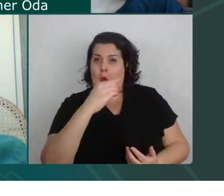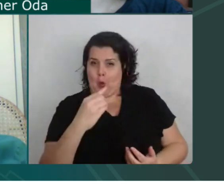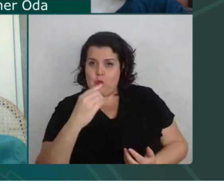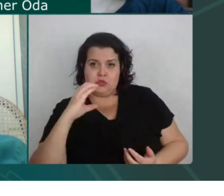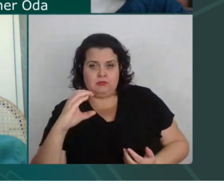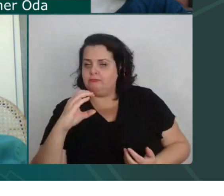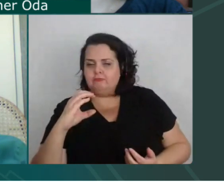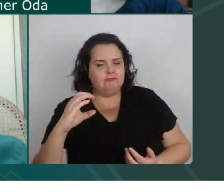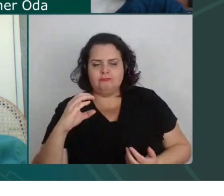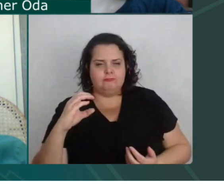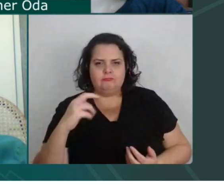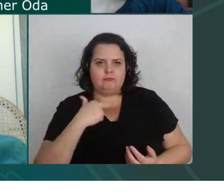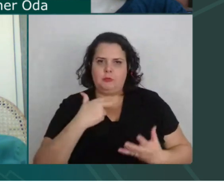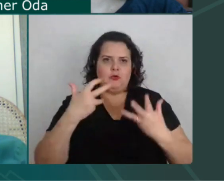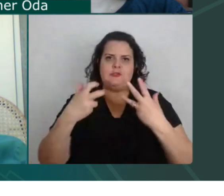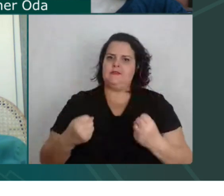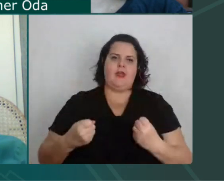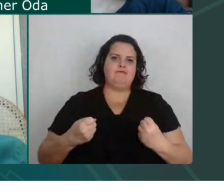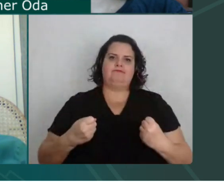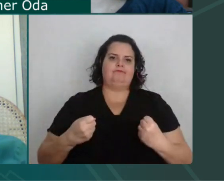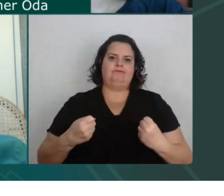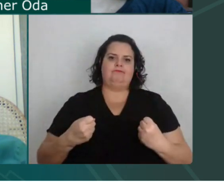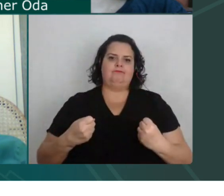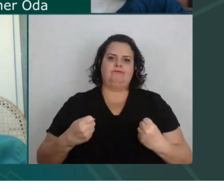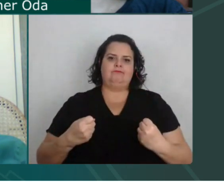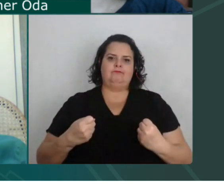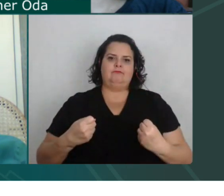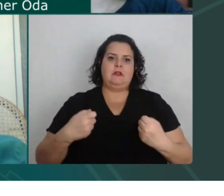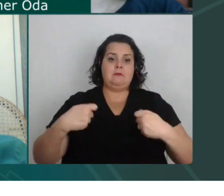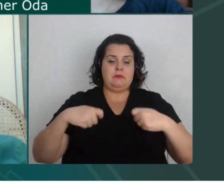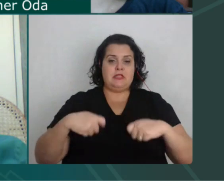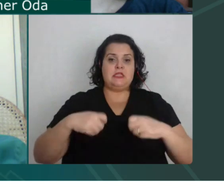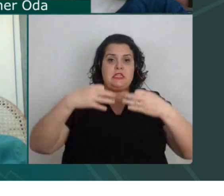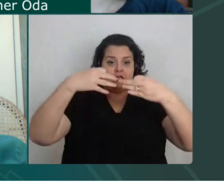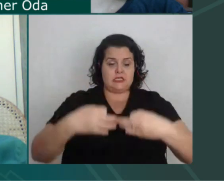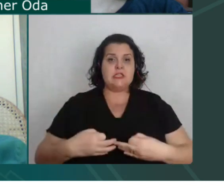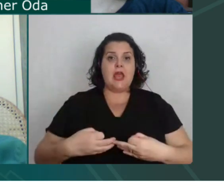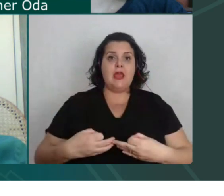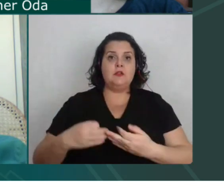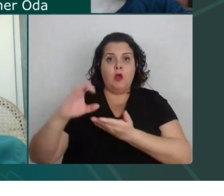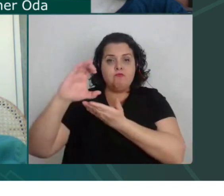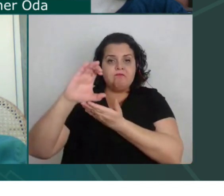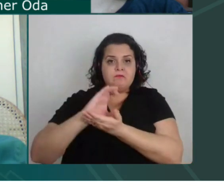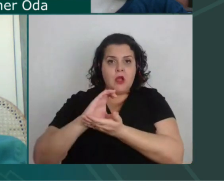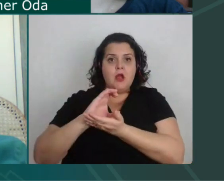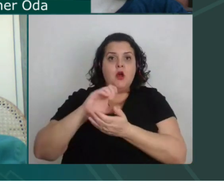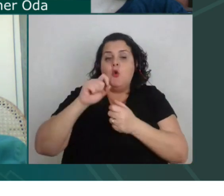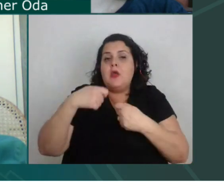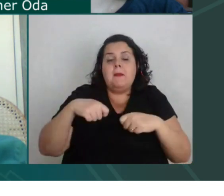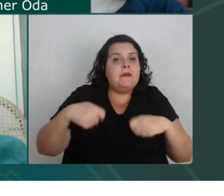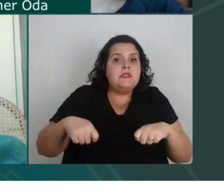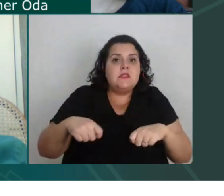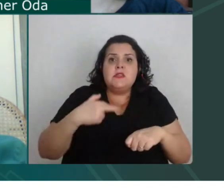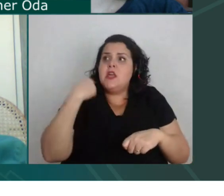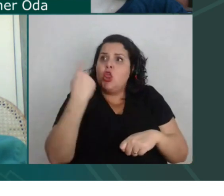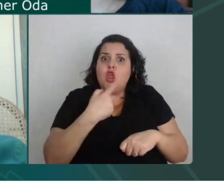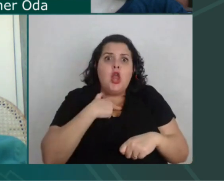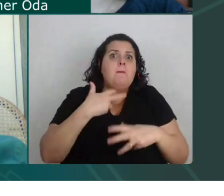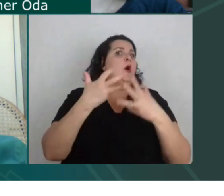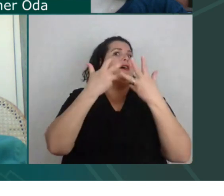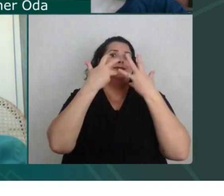subfinanciado. Não precisa de 1 centavo a mais, mas não podemos consentir 1 centavo a menos,